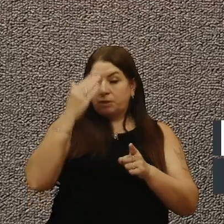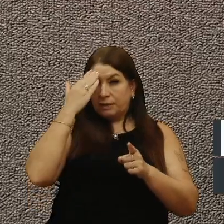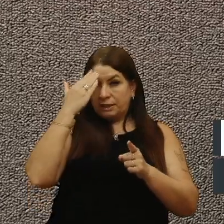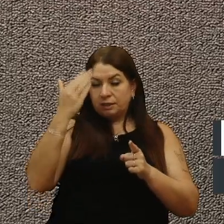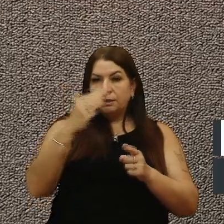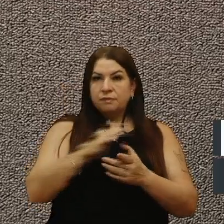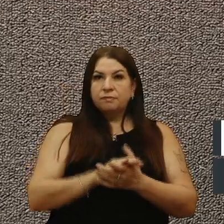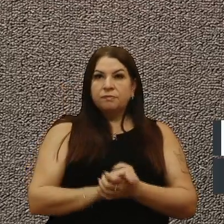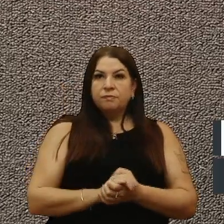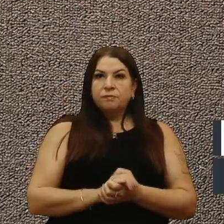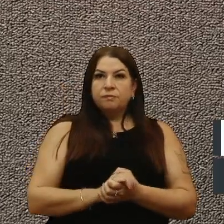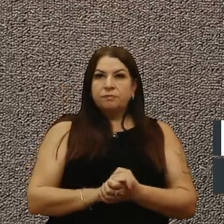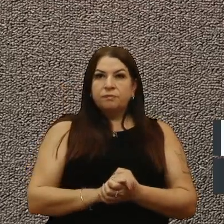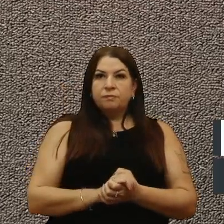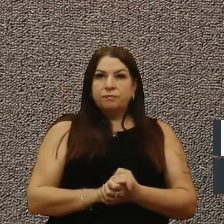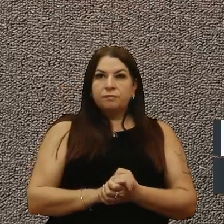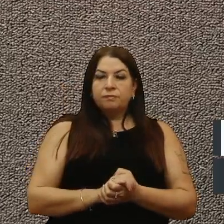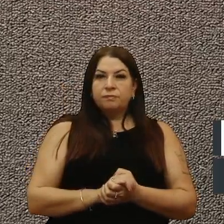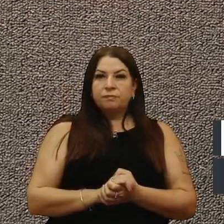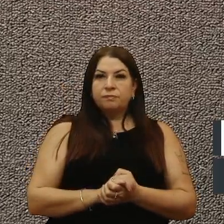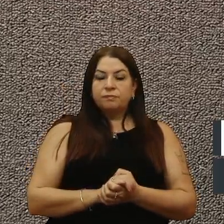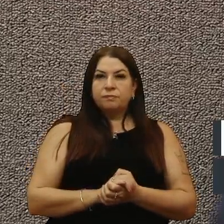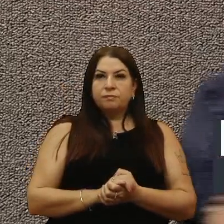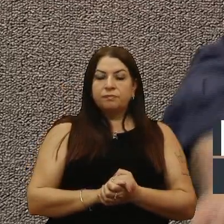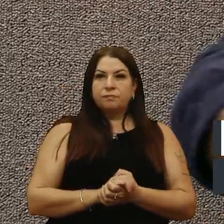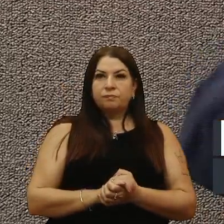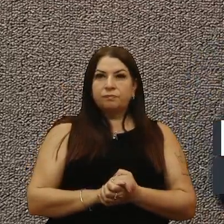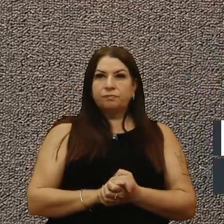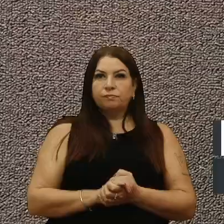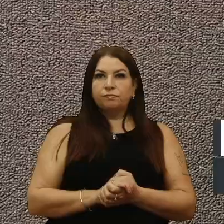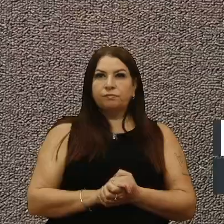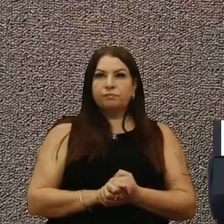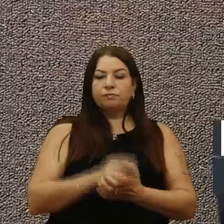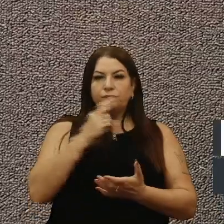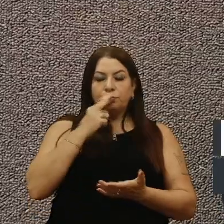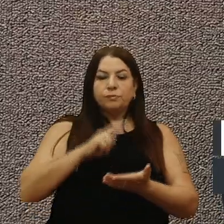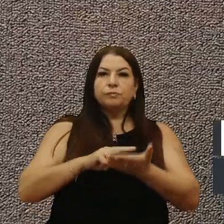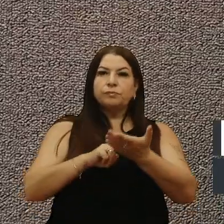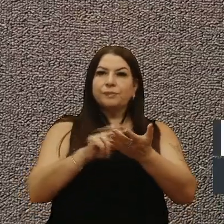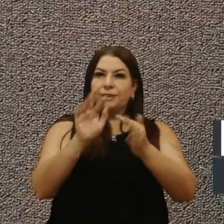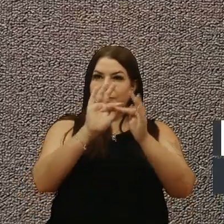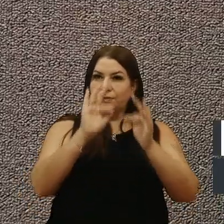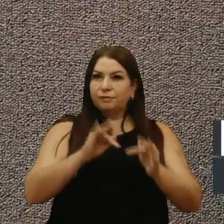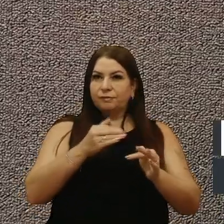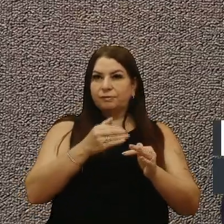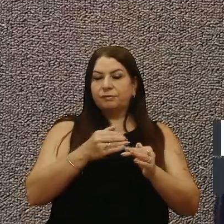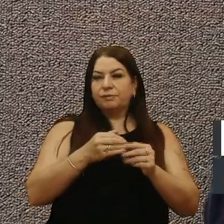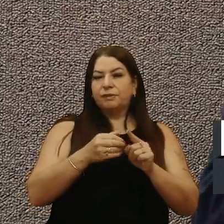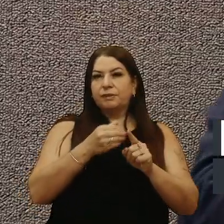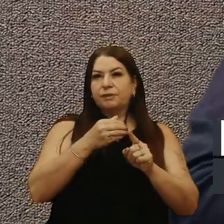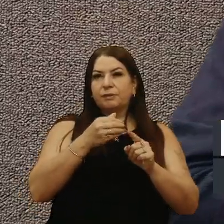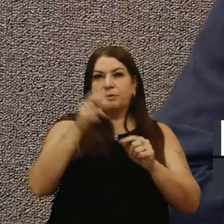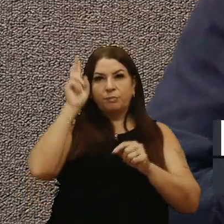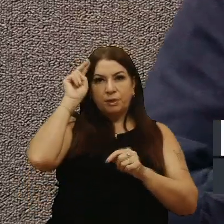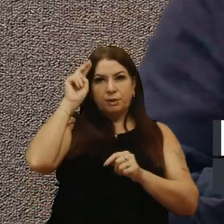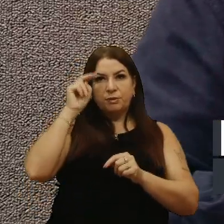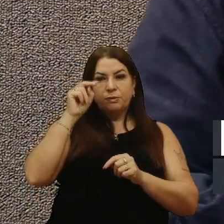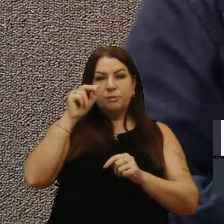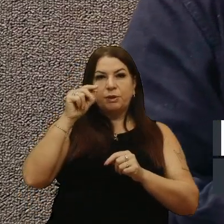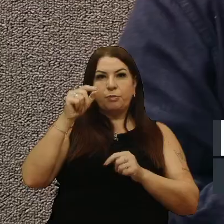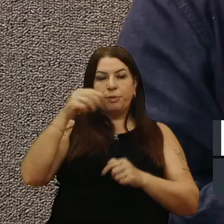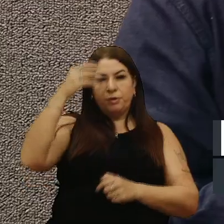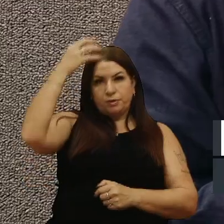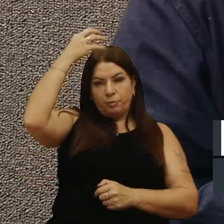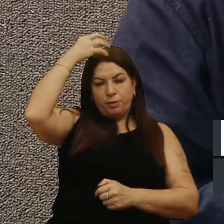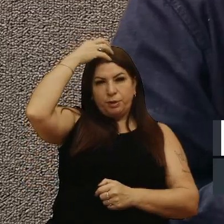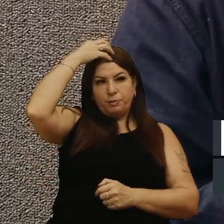agradecer o cartão de Feliz Páscoa que o bispo me mandou